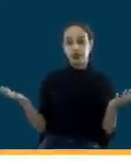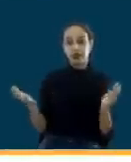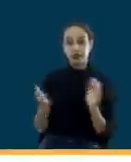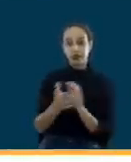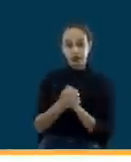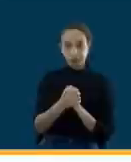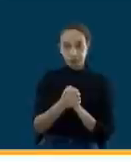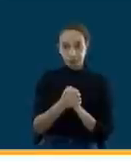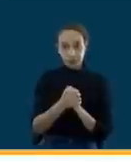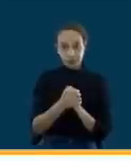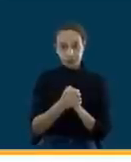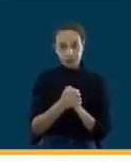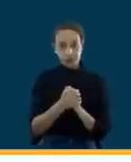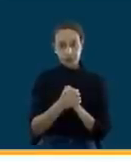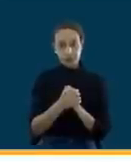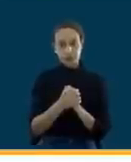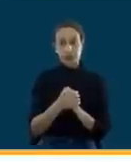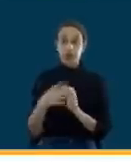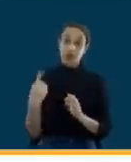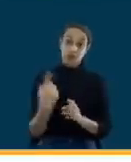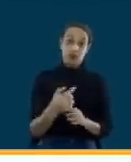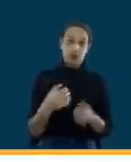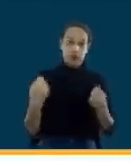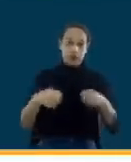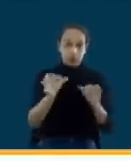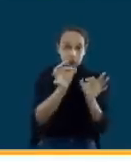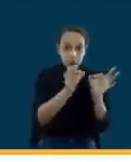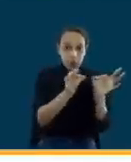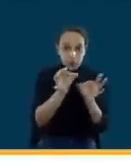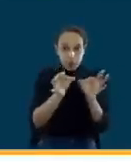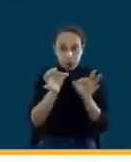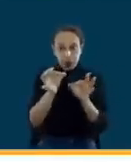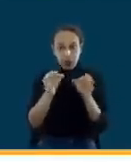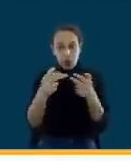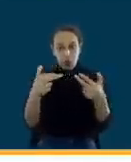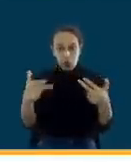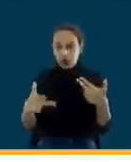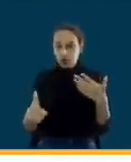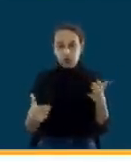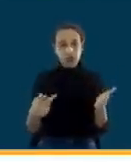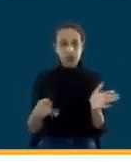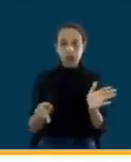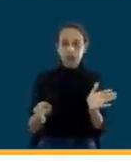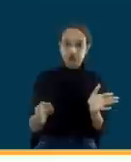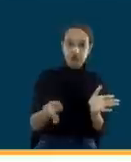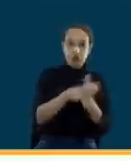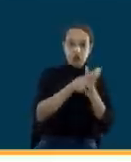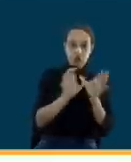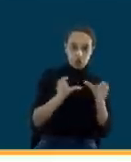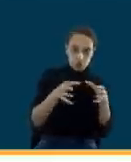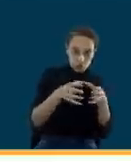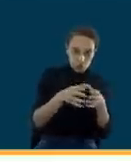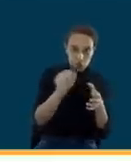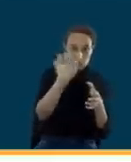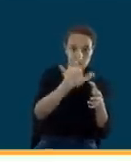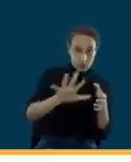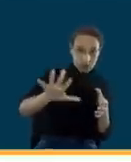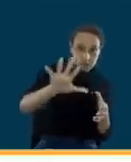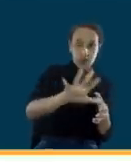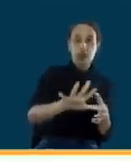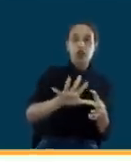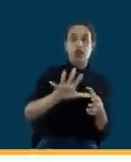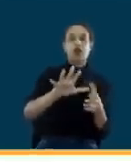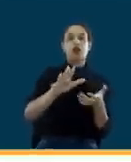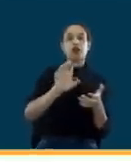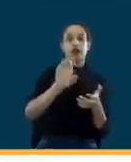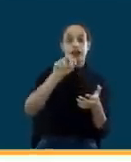nós tivemos que organizar alguma coisa mais apropriada, junto com associações, entidades que deram algum